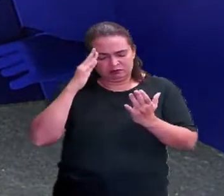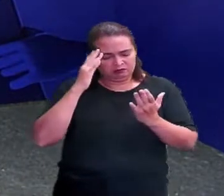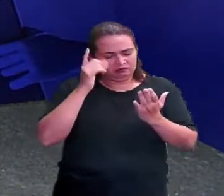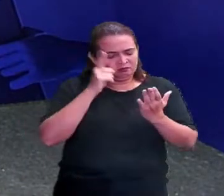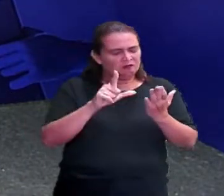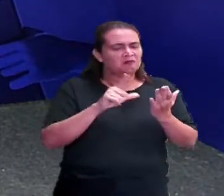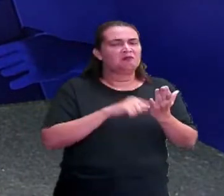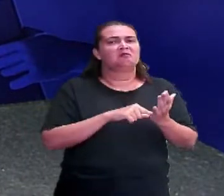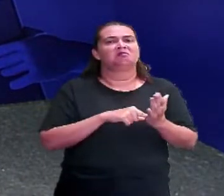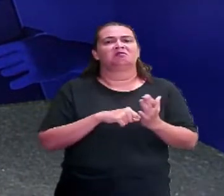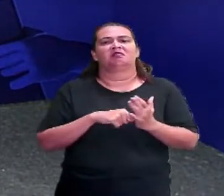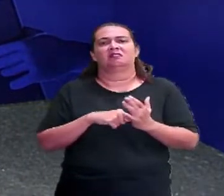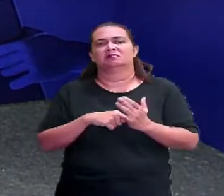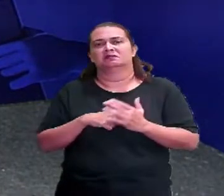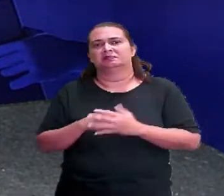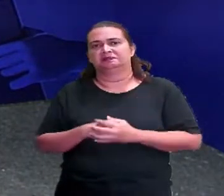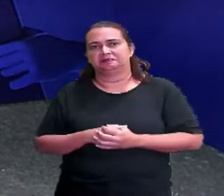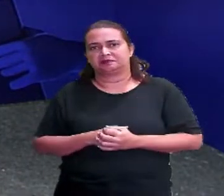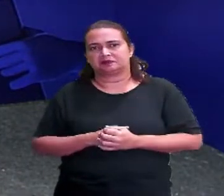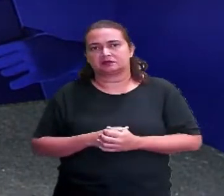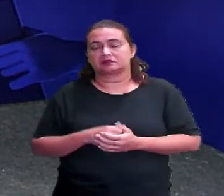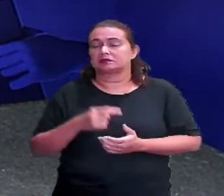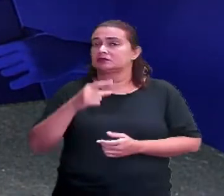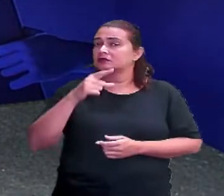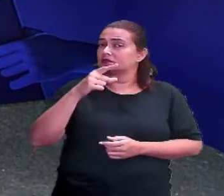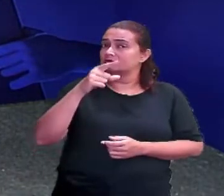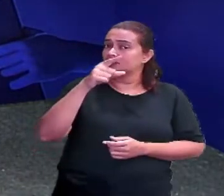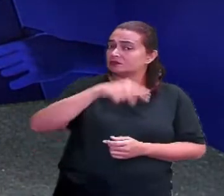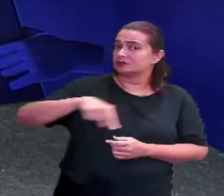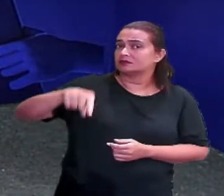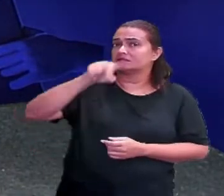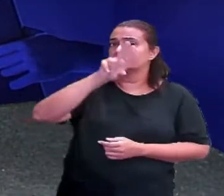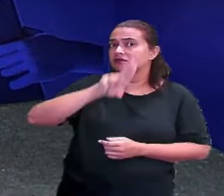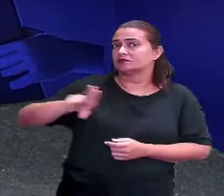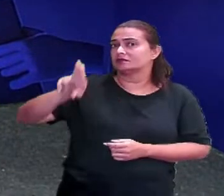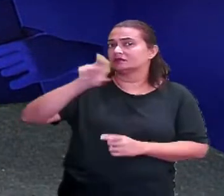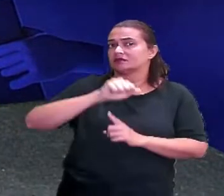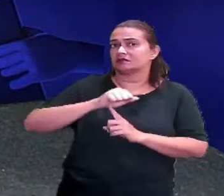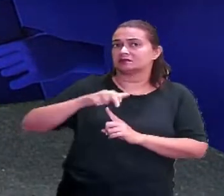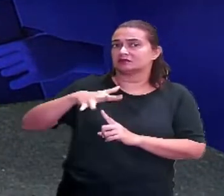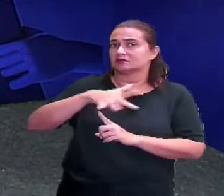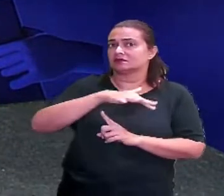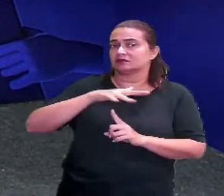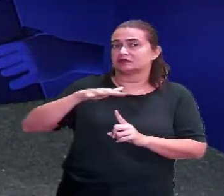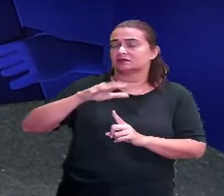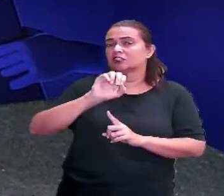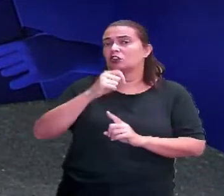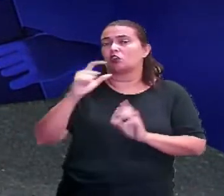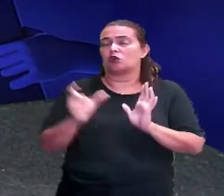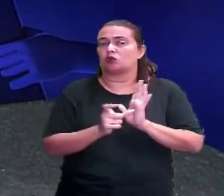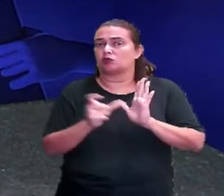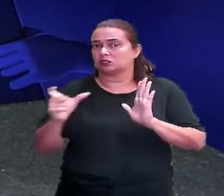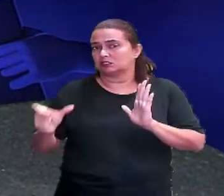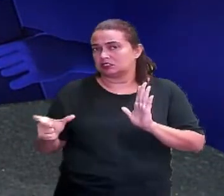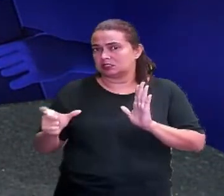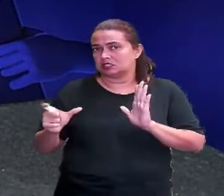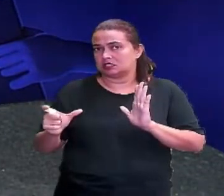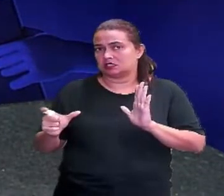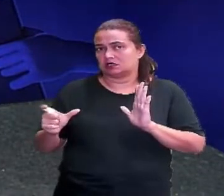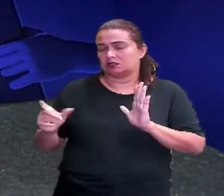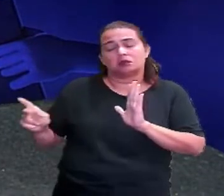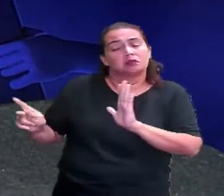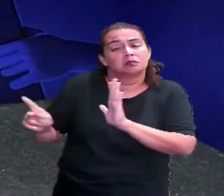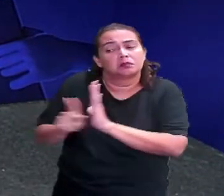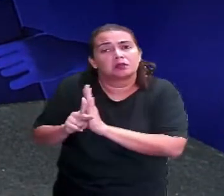de conhecer, né? E quando você utiliza gíria, né, ou um jargão que é específico de um determinado lugar,